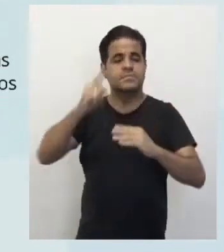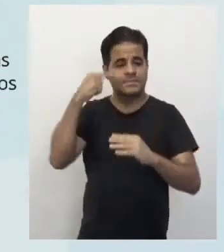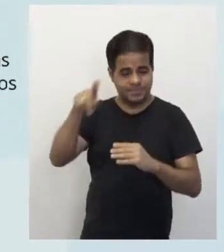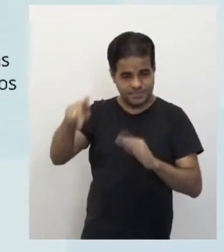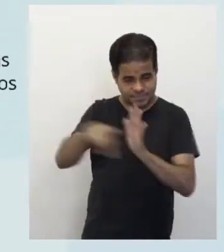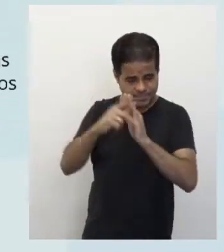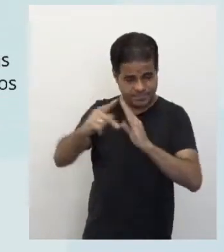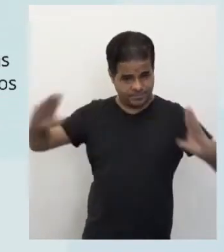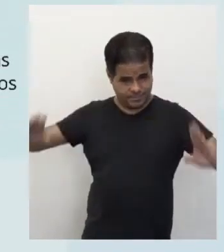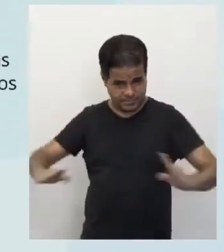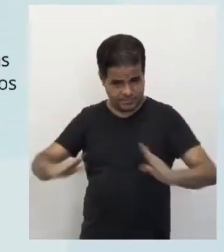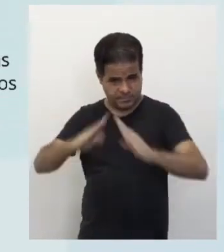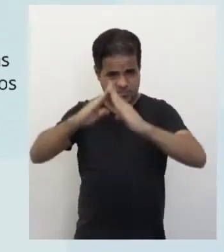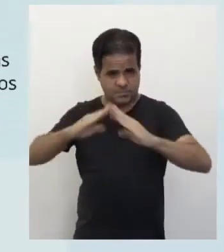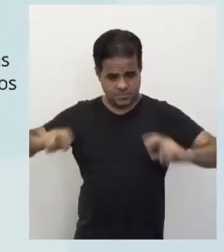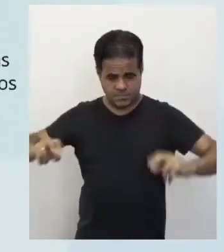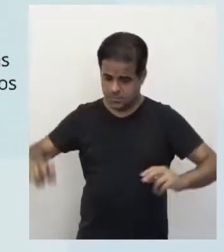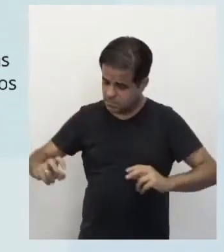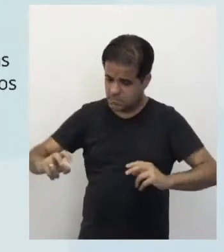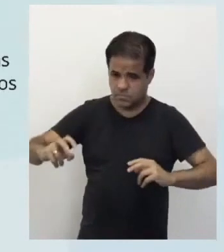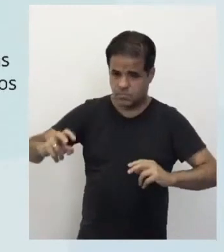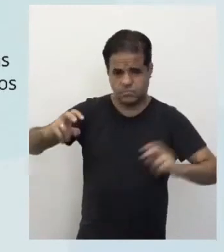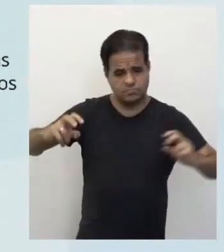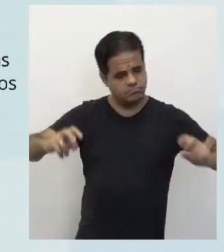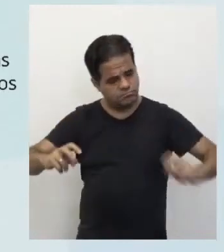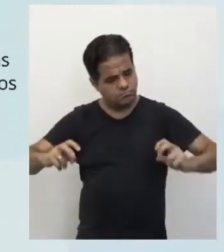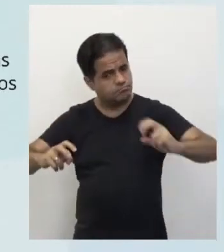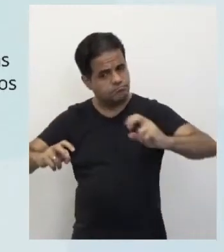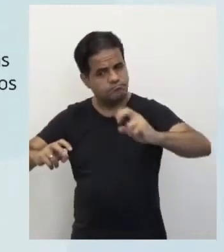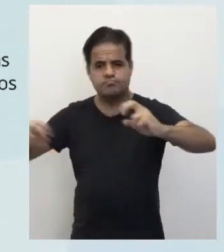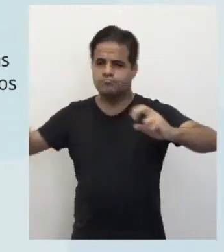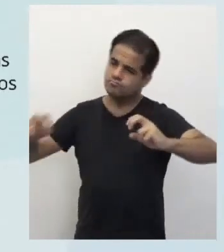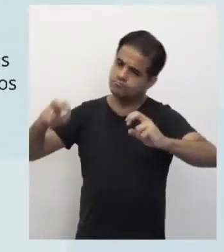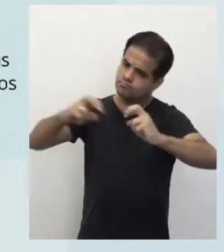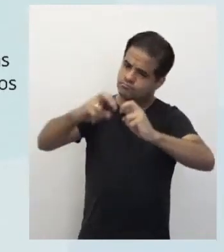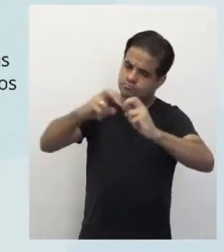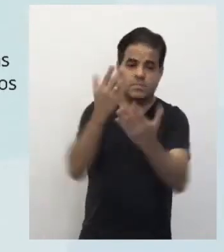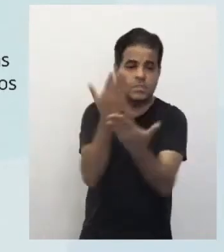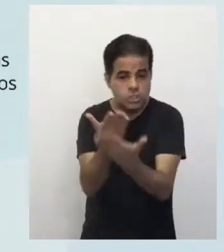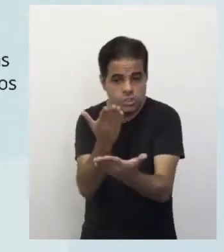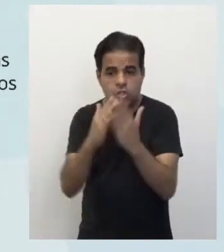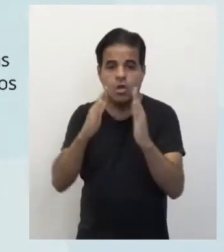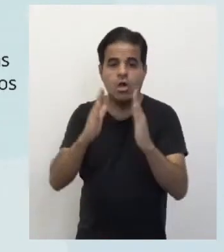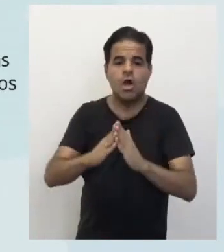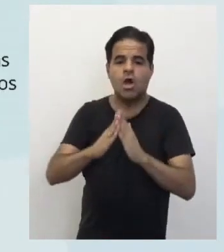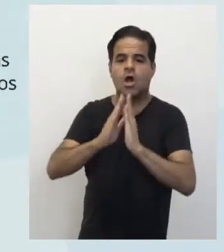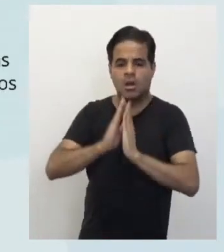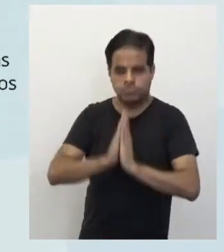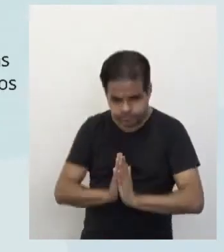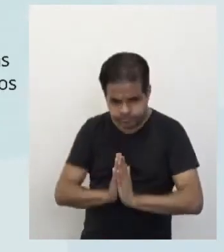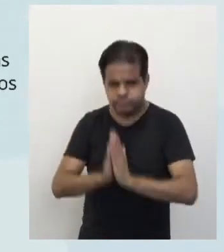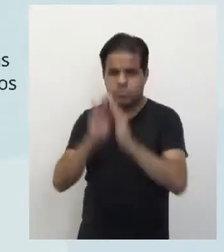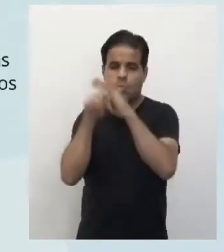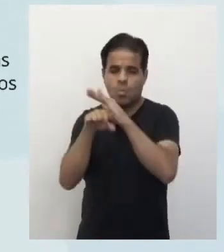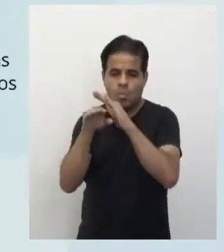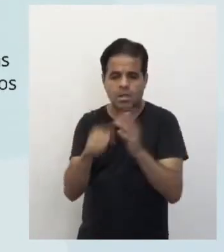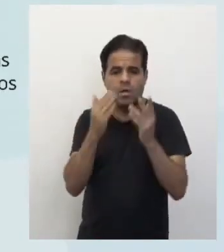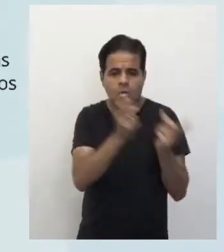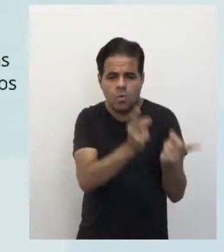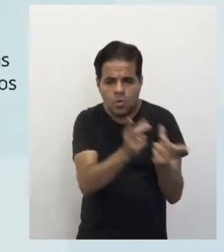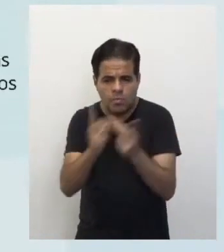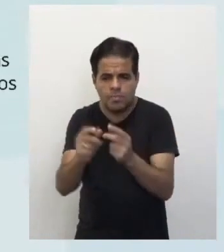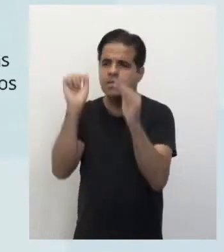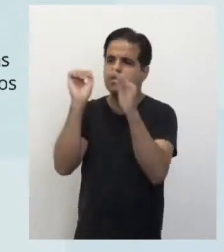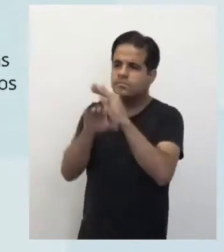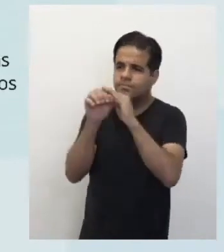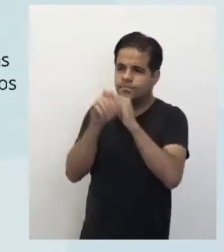zigurate, que é uma pirâmide com degraus, tá? Ela servia de escola, templo, armazém, para você